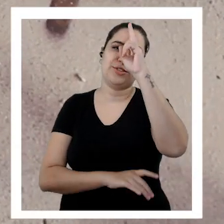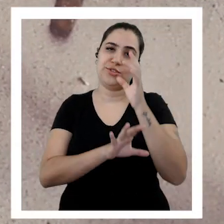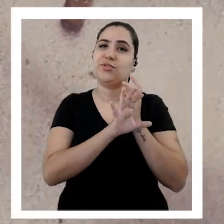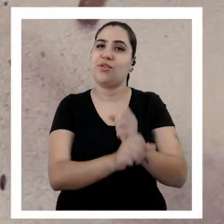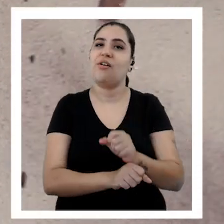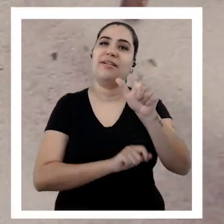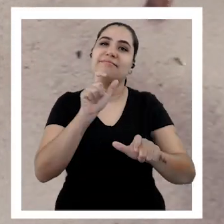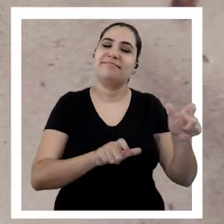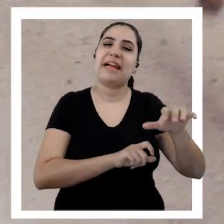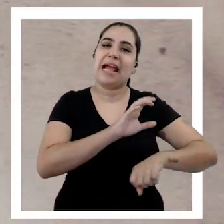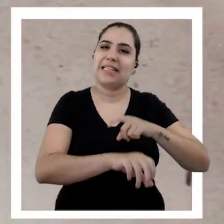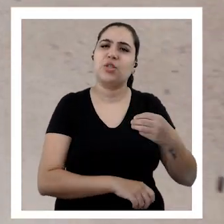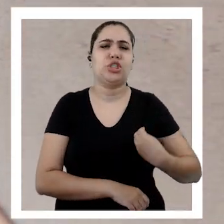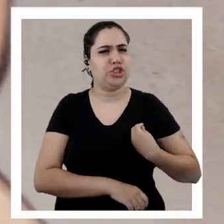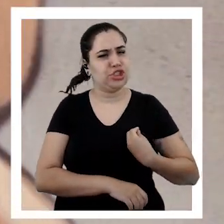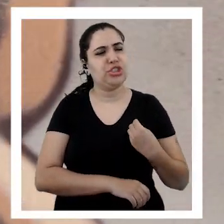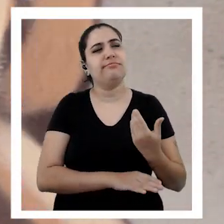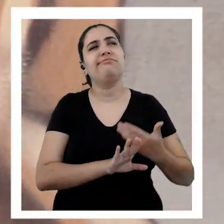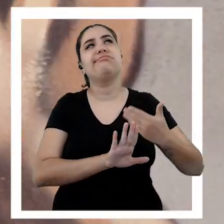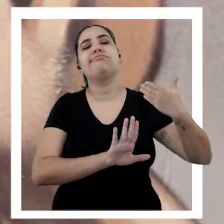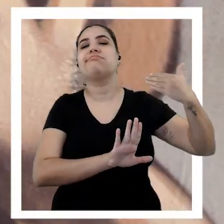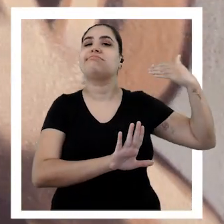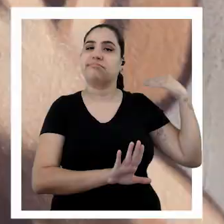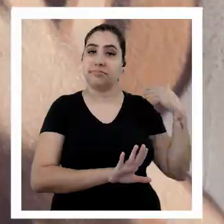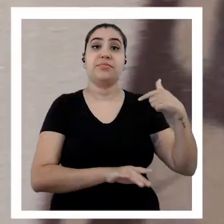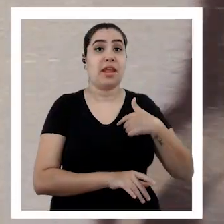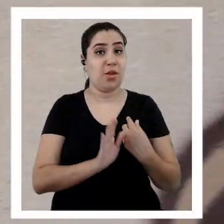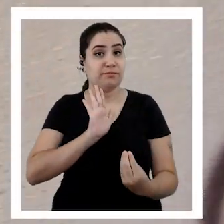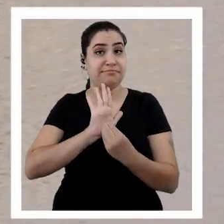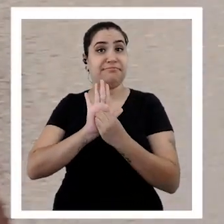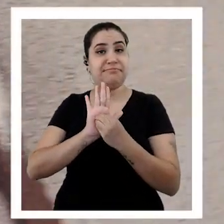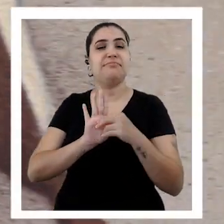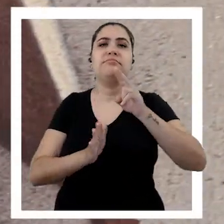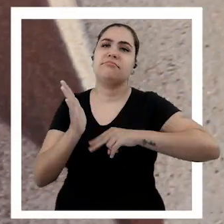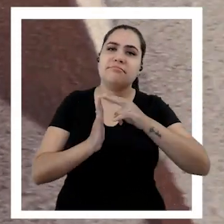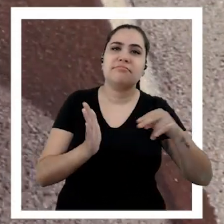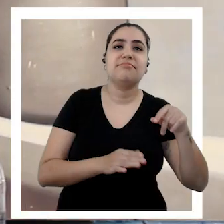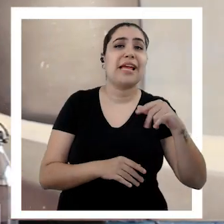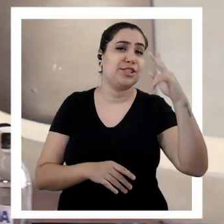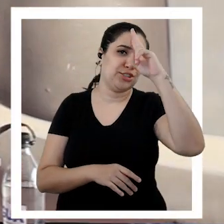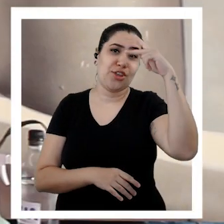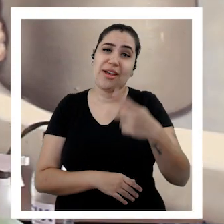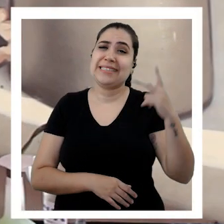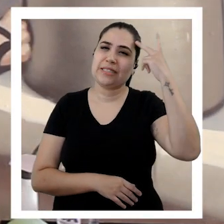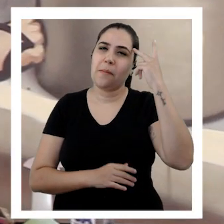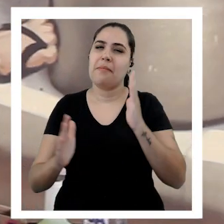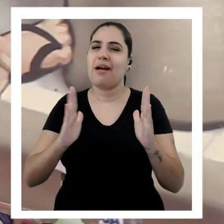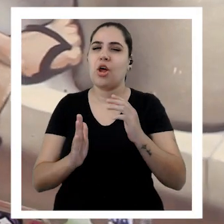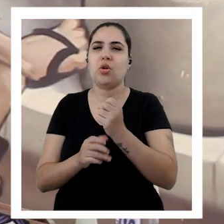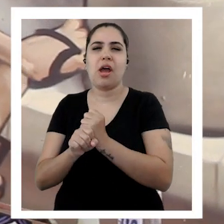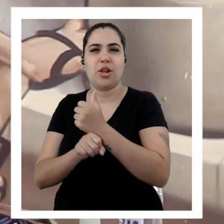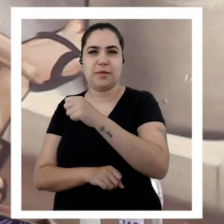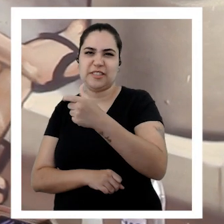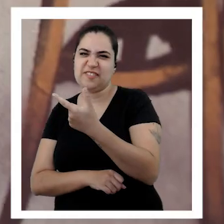a história, né, dos catadores, que existe há muito tempo. E eu retratei aqui na história de São Paulo, né,